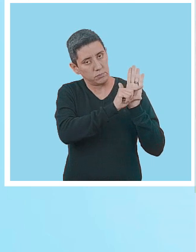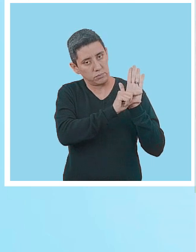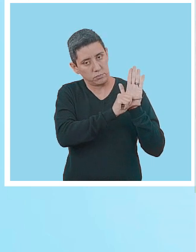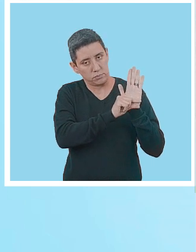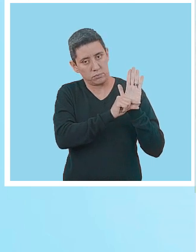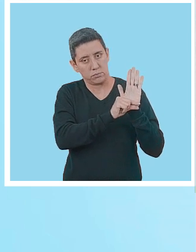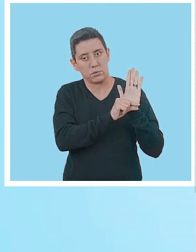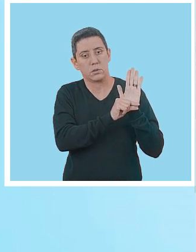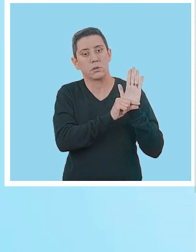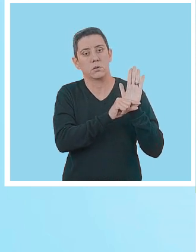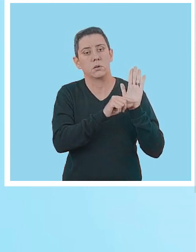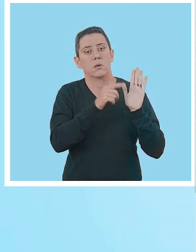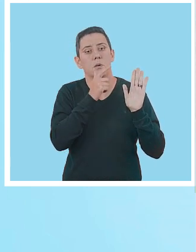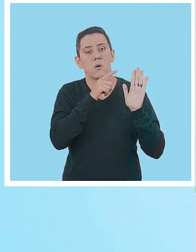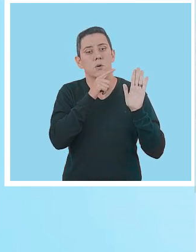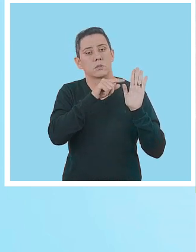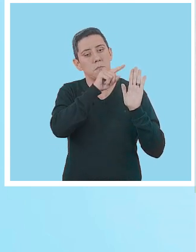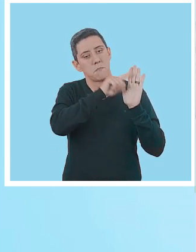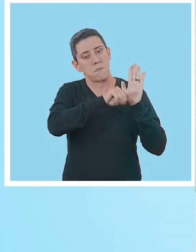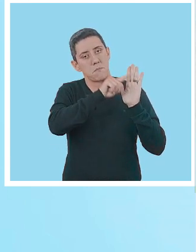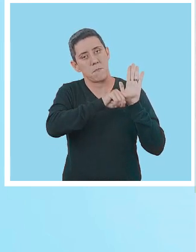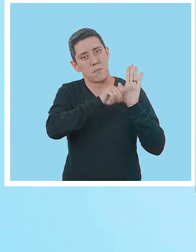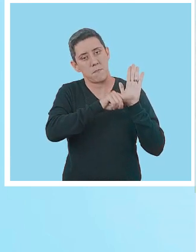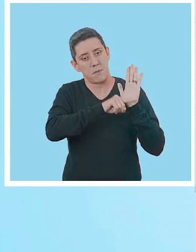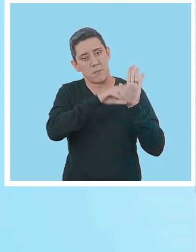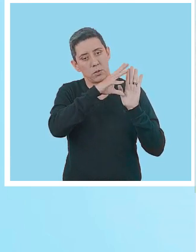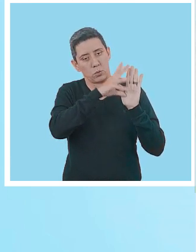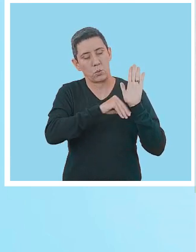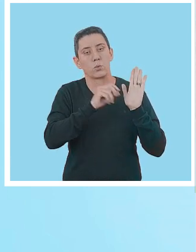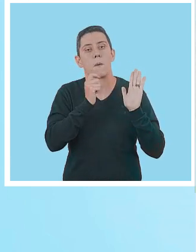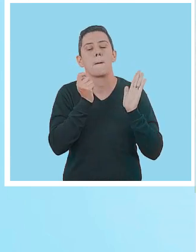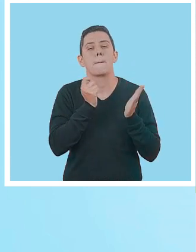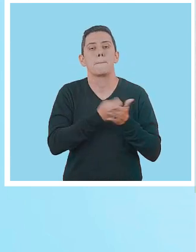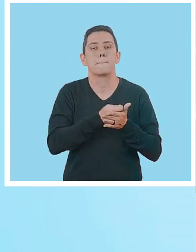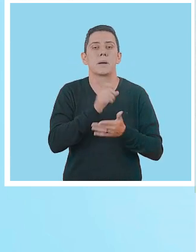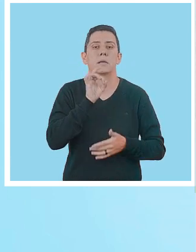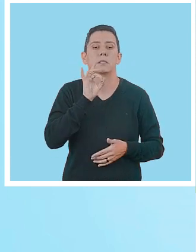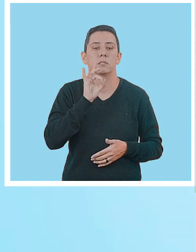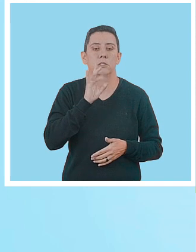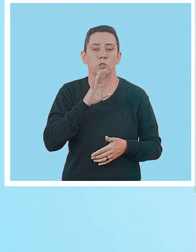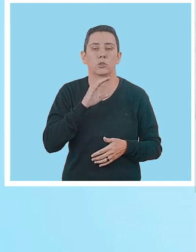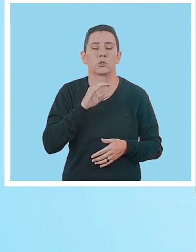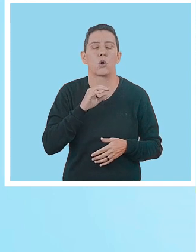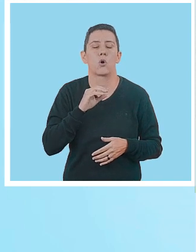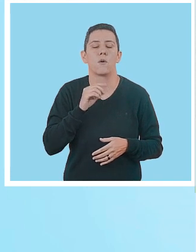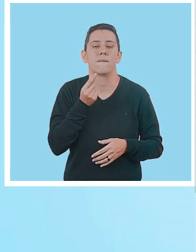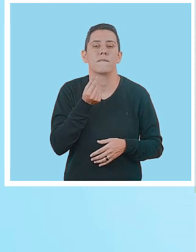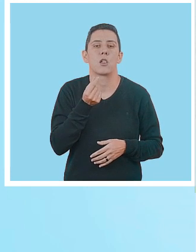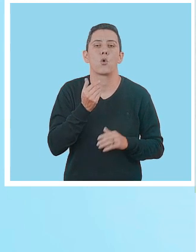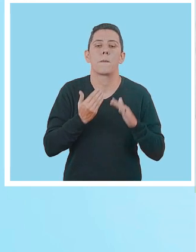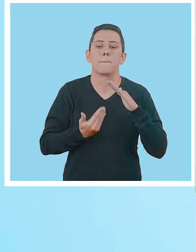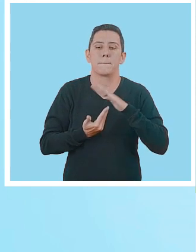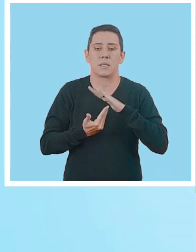todas elas Eu abato da minha conta de luz u tá pagando somente à demanda mínima